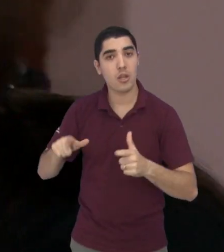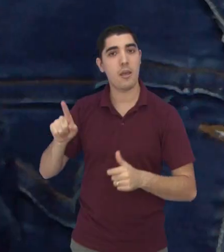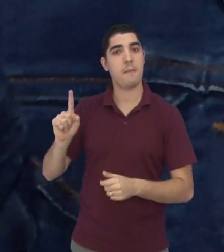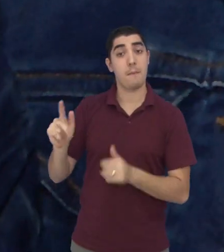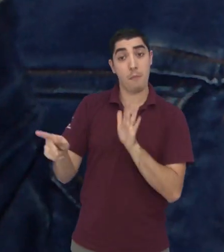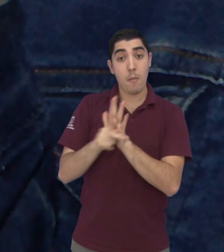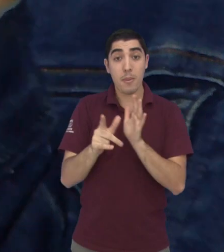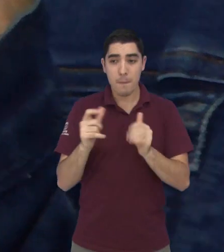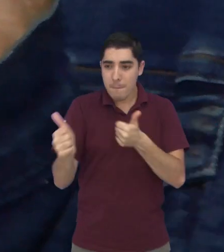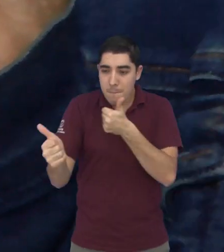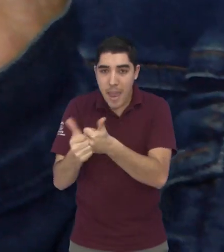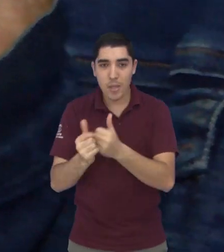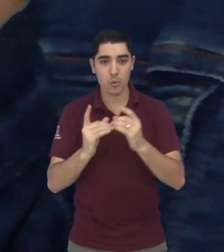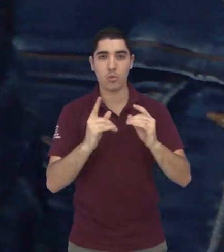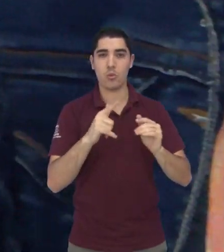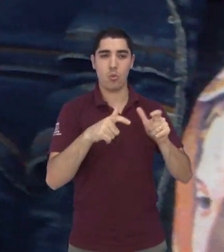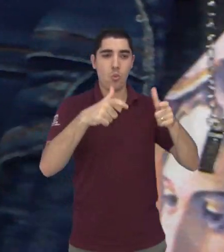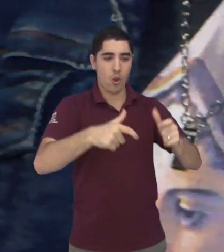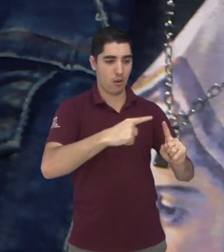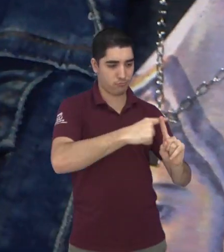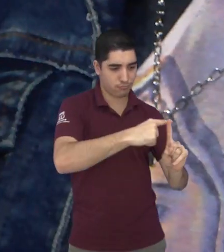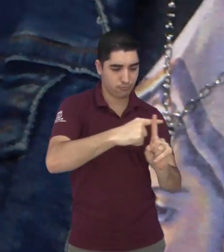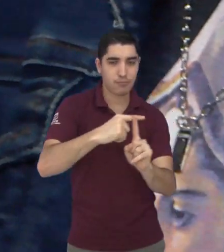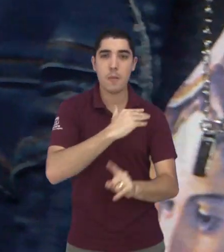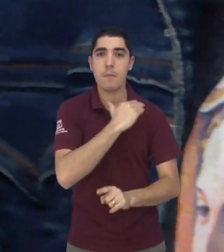da cidade.